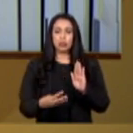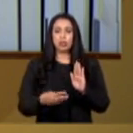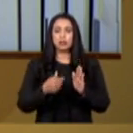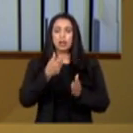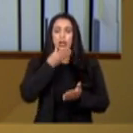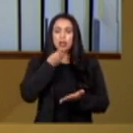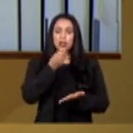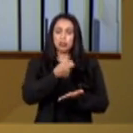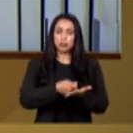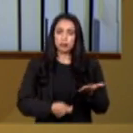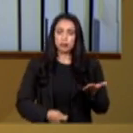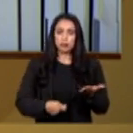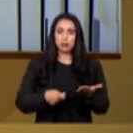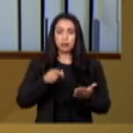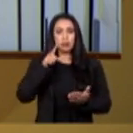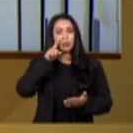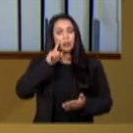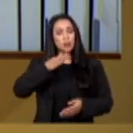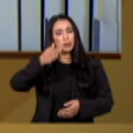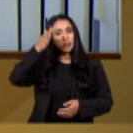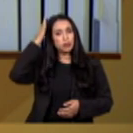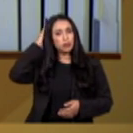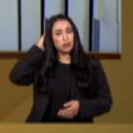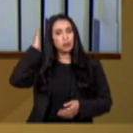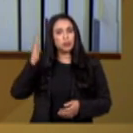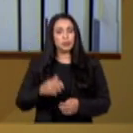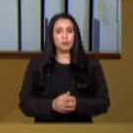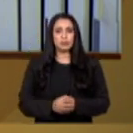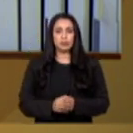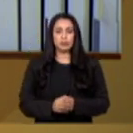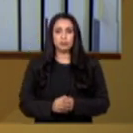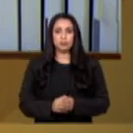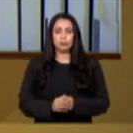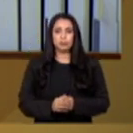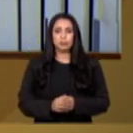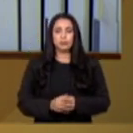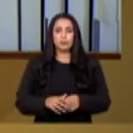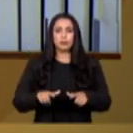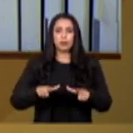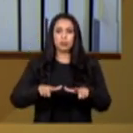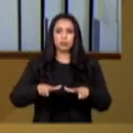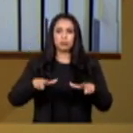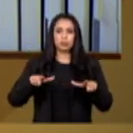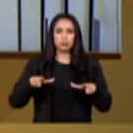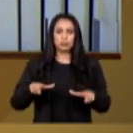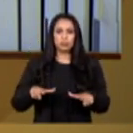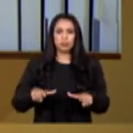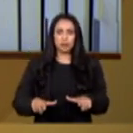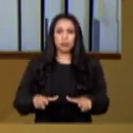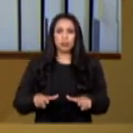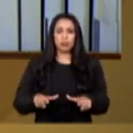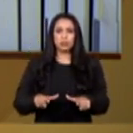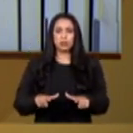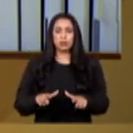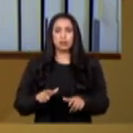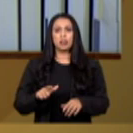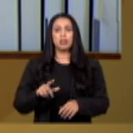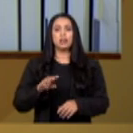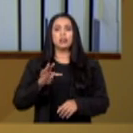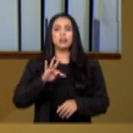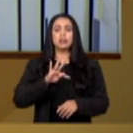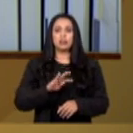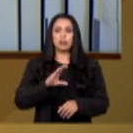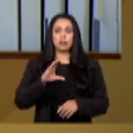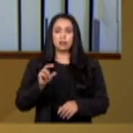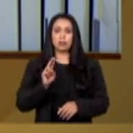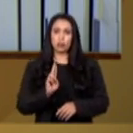marco aurélio impetrante projeto de plantas índice indústriais limitada impetrado tribunal de